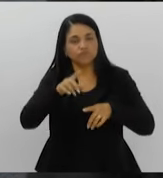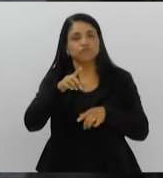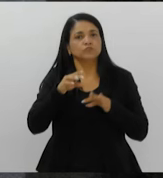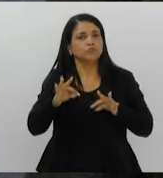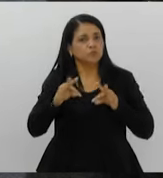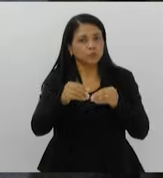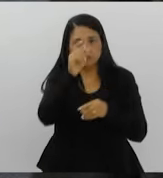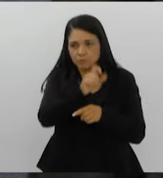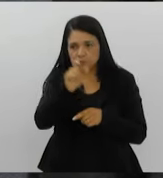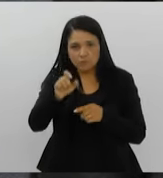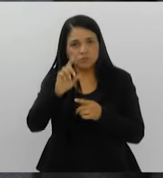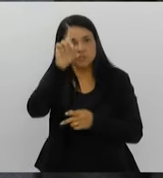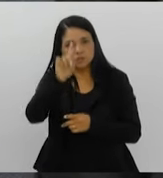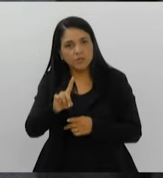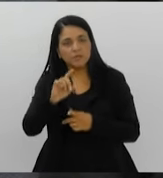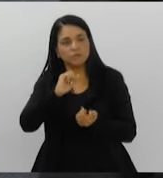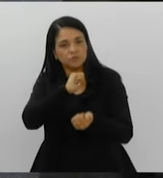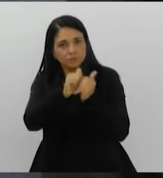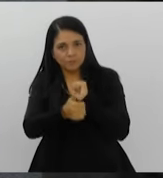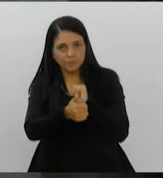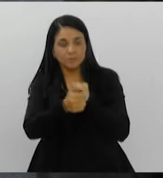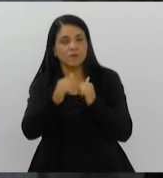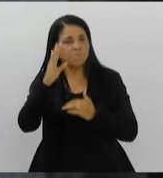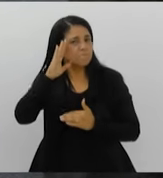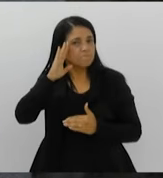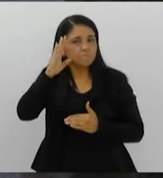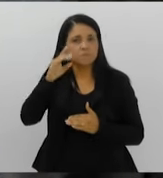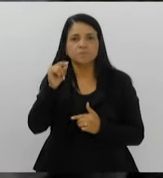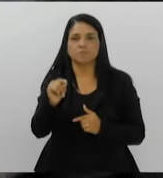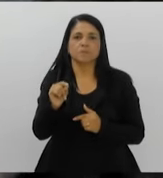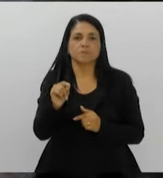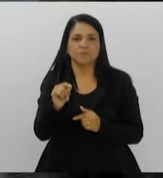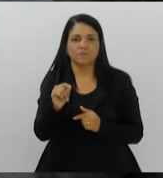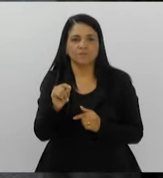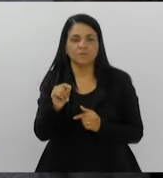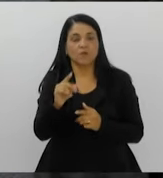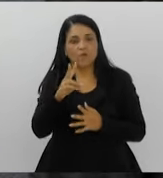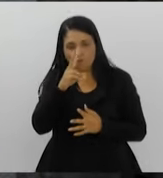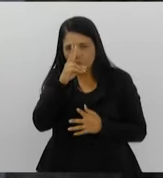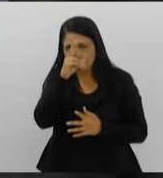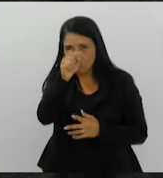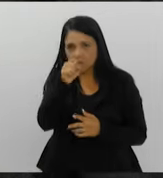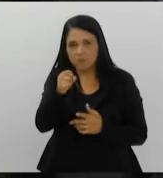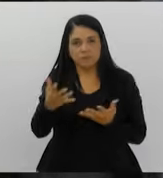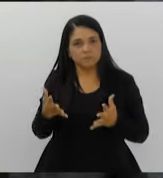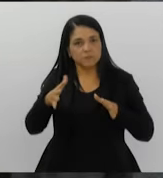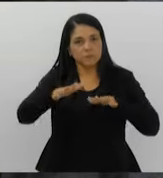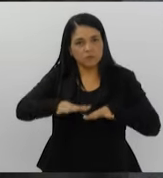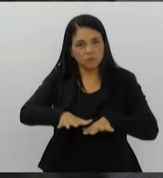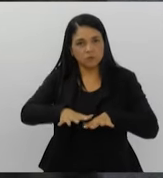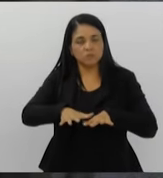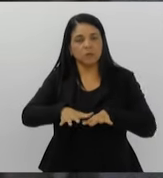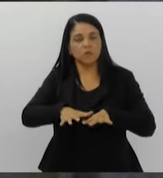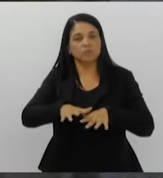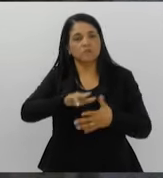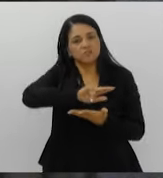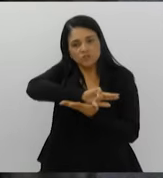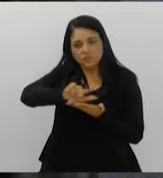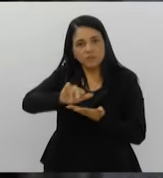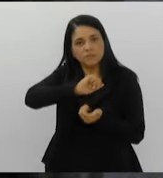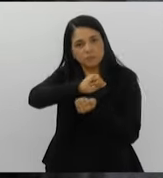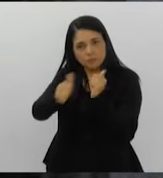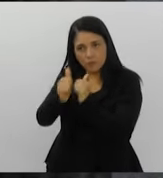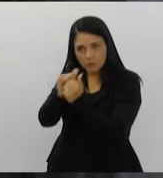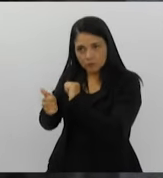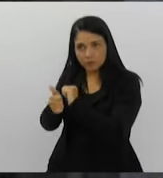a praticar esporte e é fundamental que a gente tenha o fortalecimento da inclusão nas diferentes práticas esportivas.